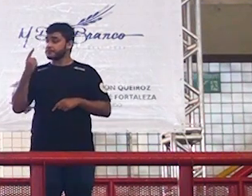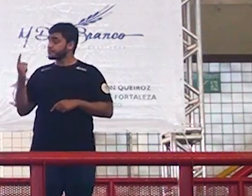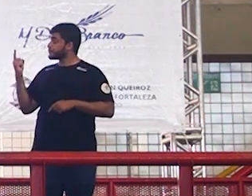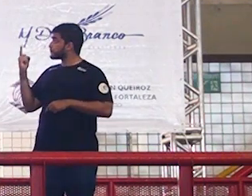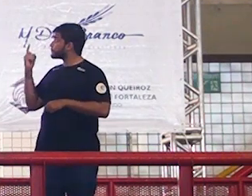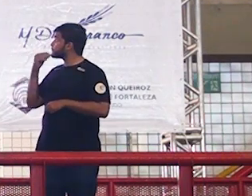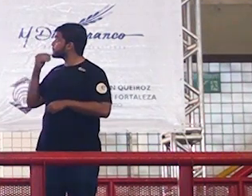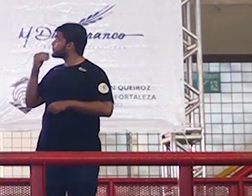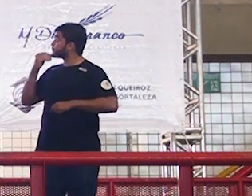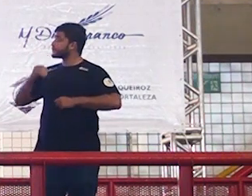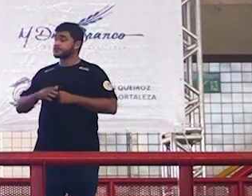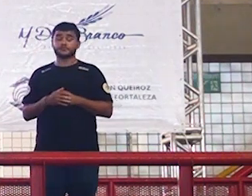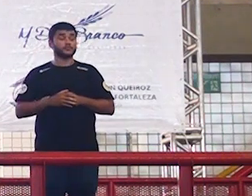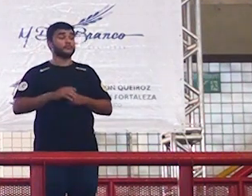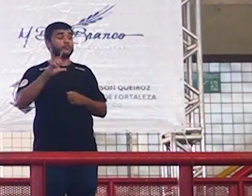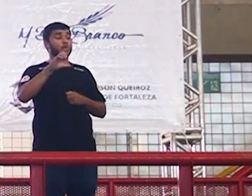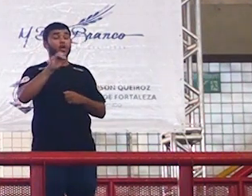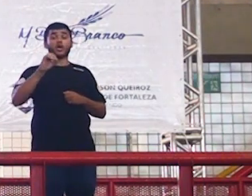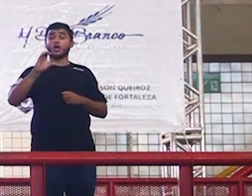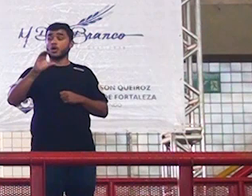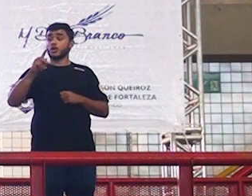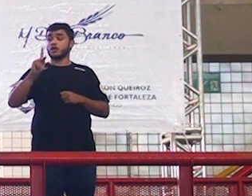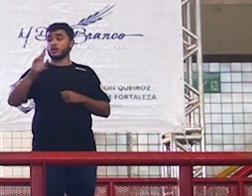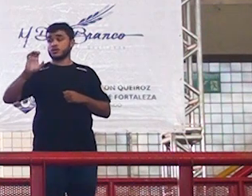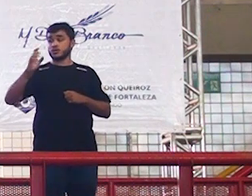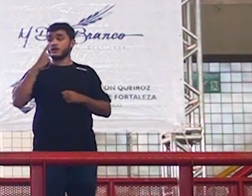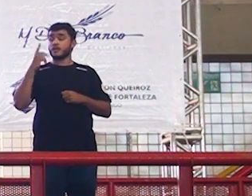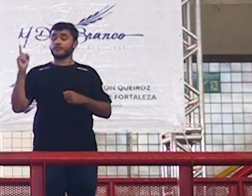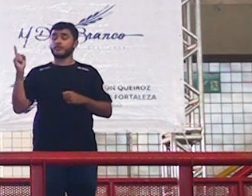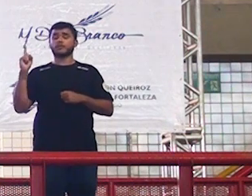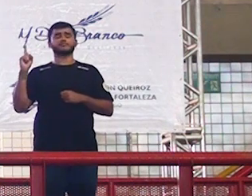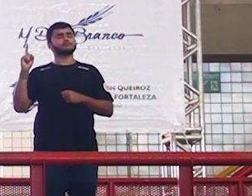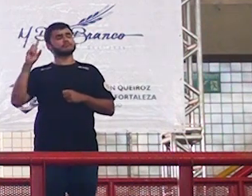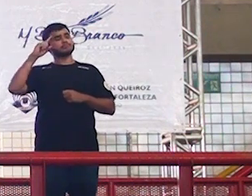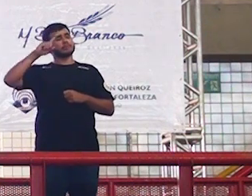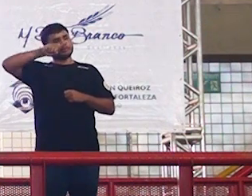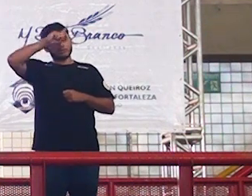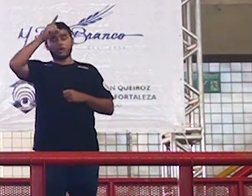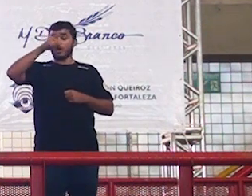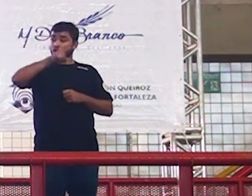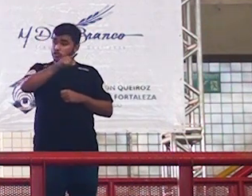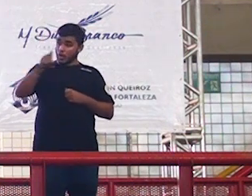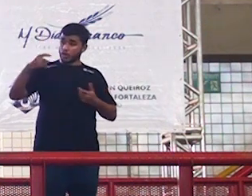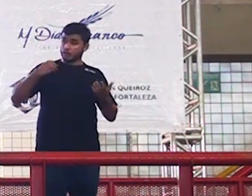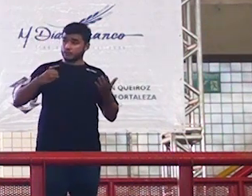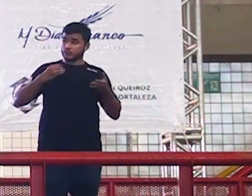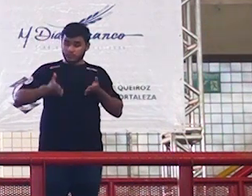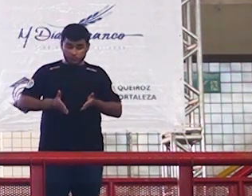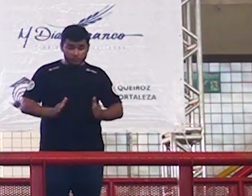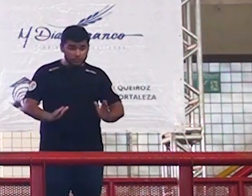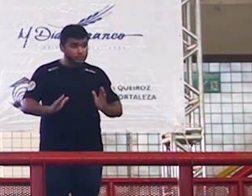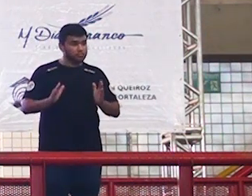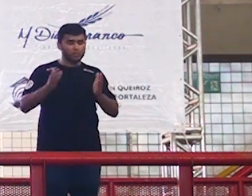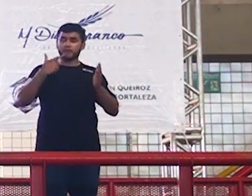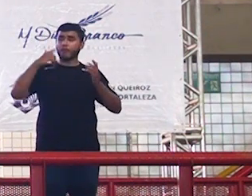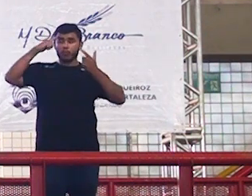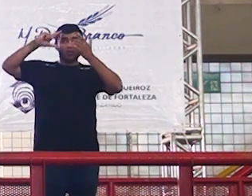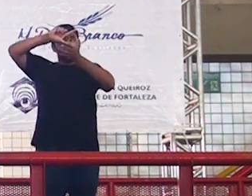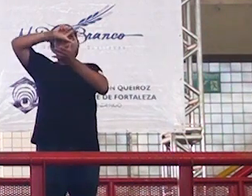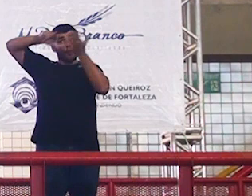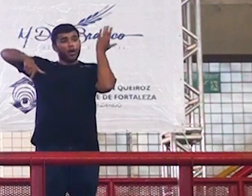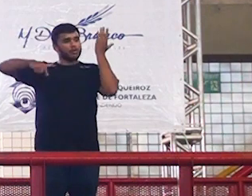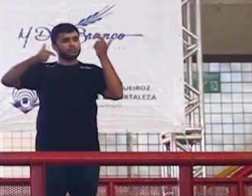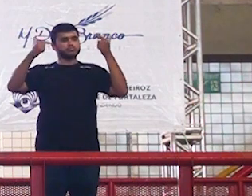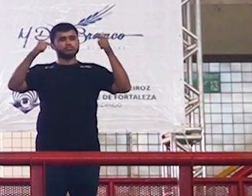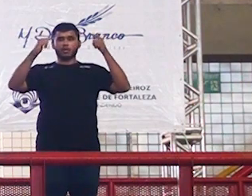Locke era um filósofo que defendia a seguinte ideia: quando a gente nasce, a gente é uma folha em branco.